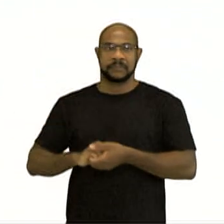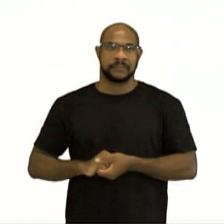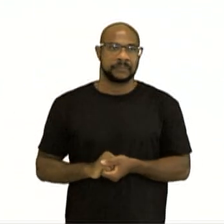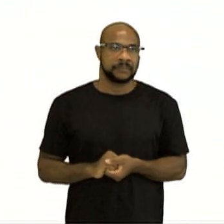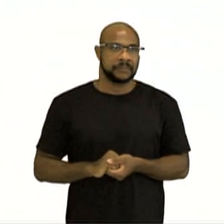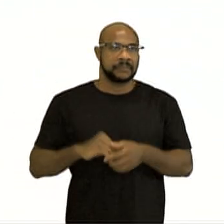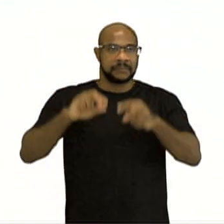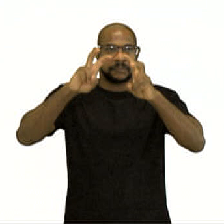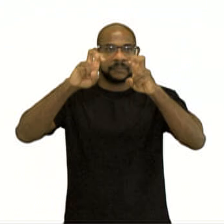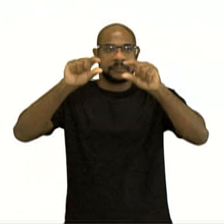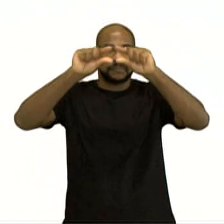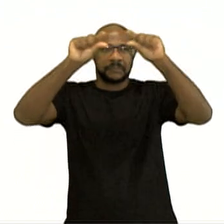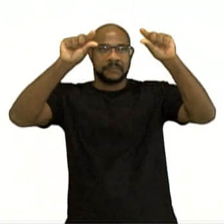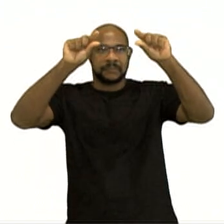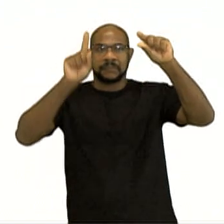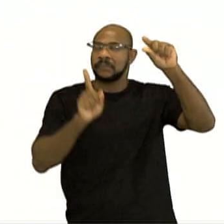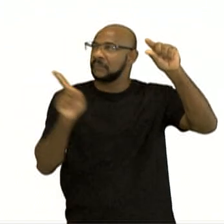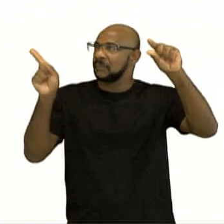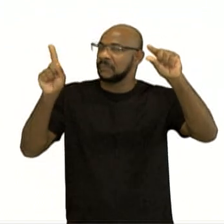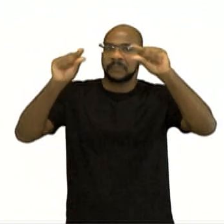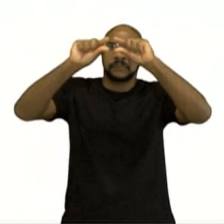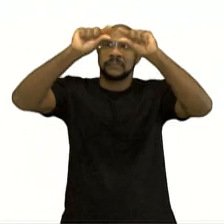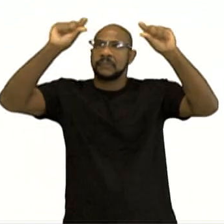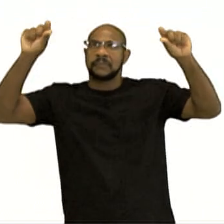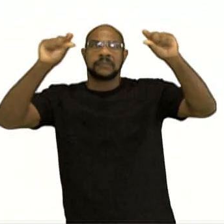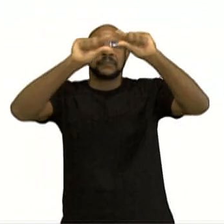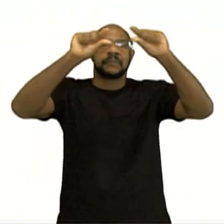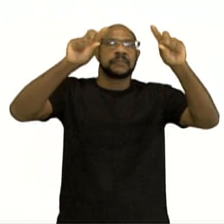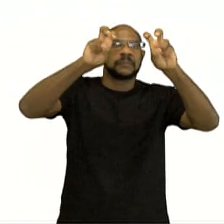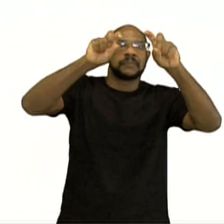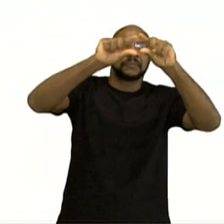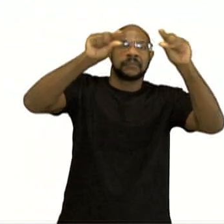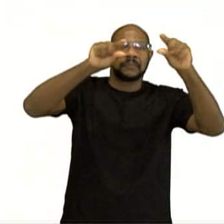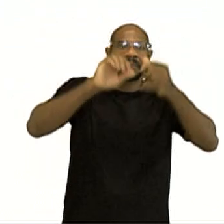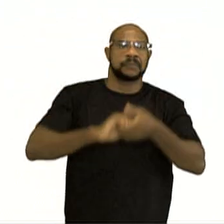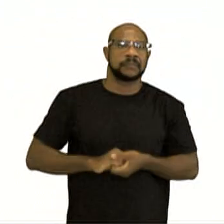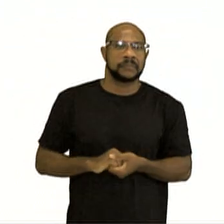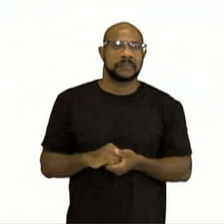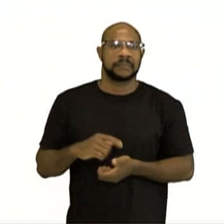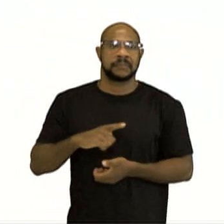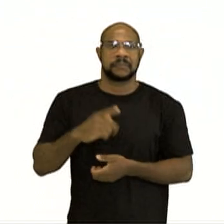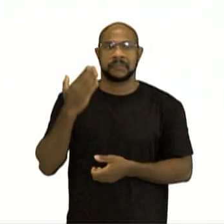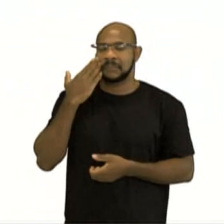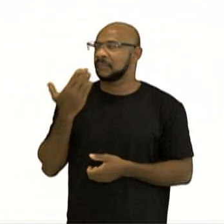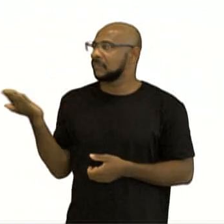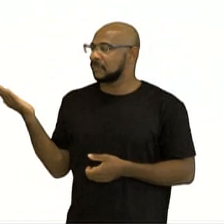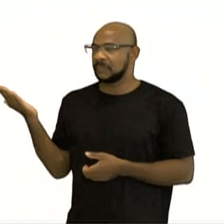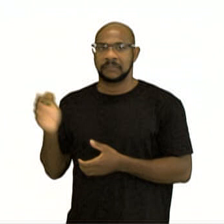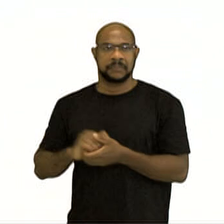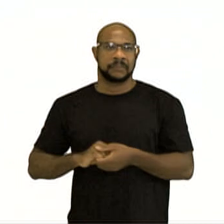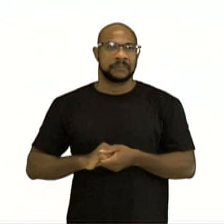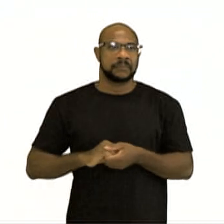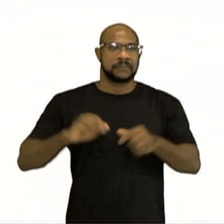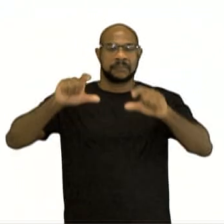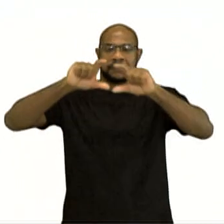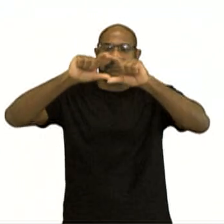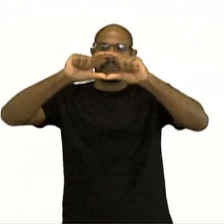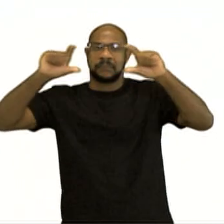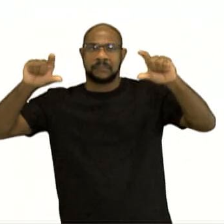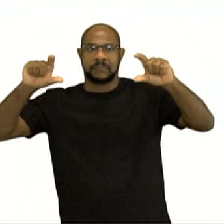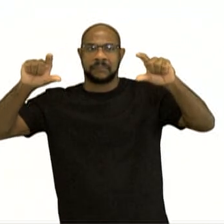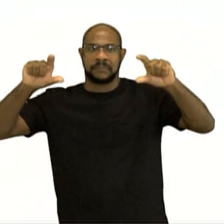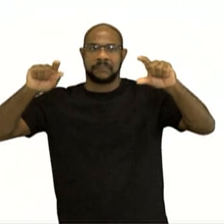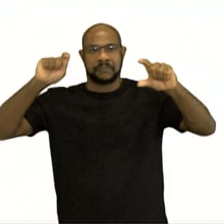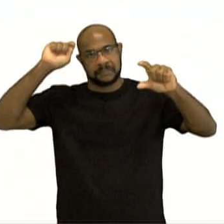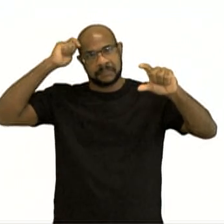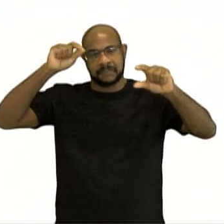ser o jornal. Observa bem a chamada, né, a manchete, aquela parte em negrito,